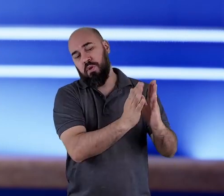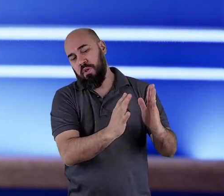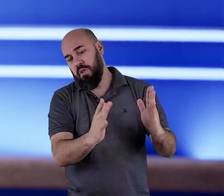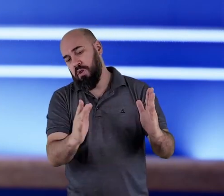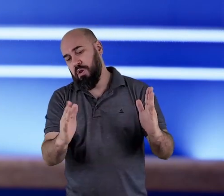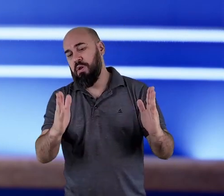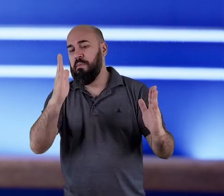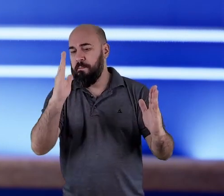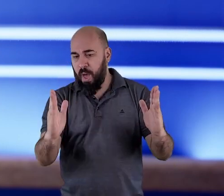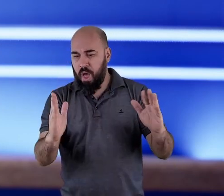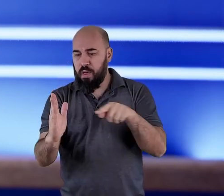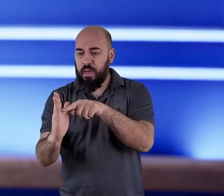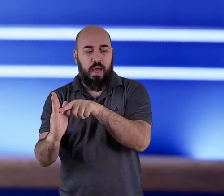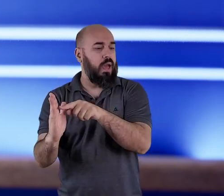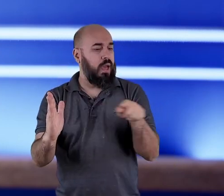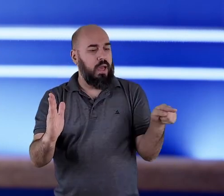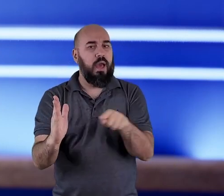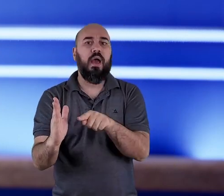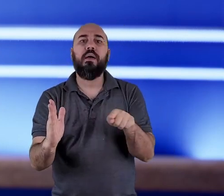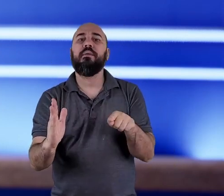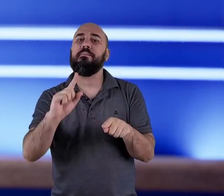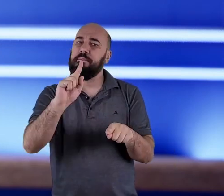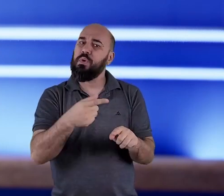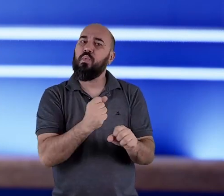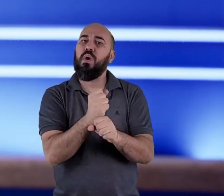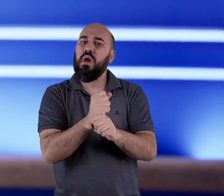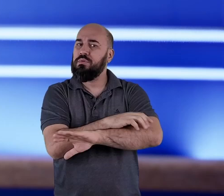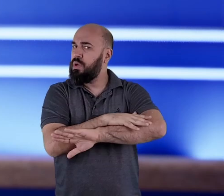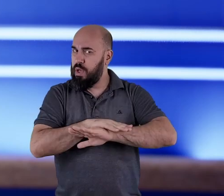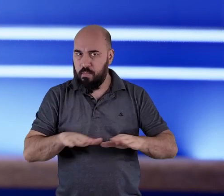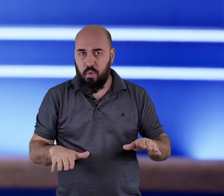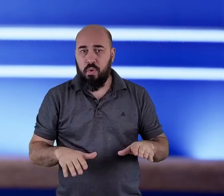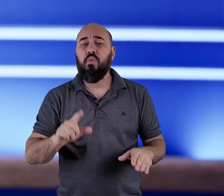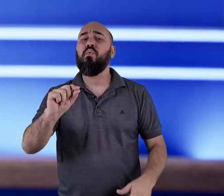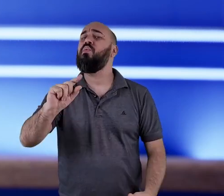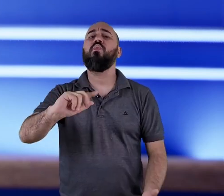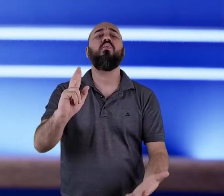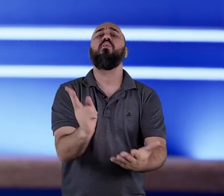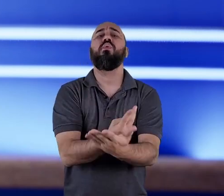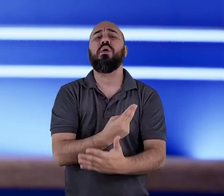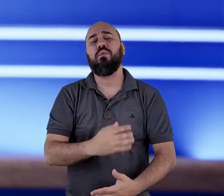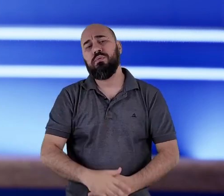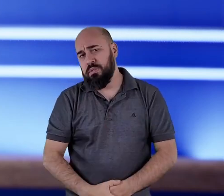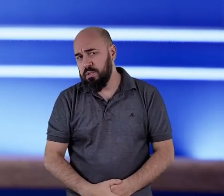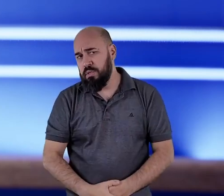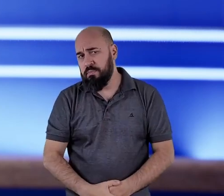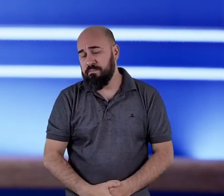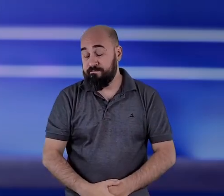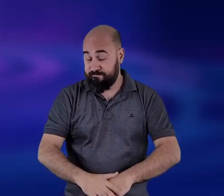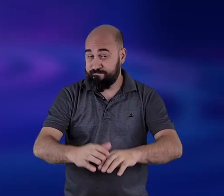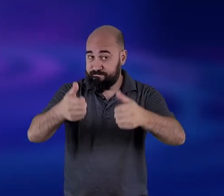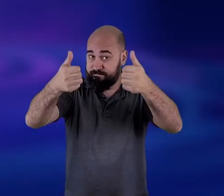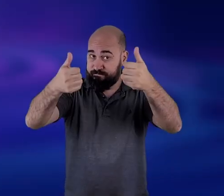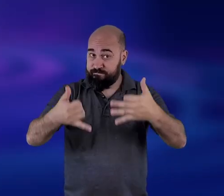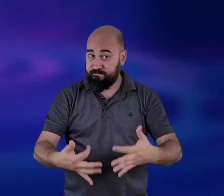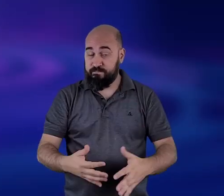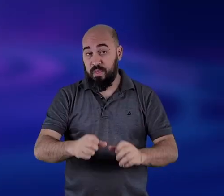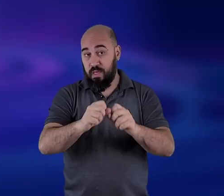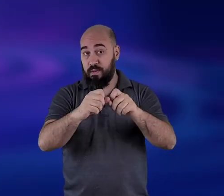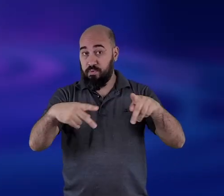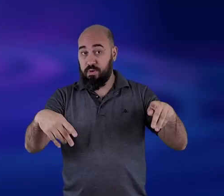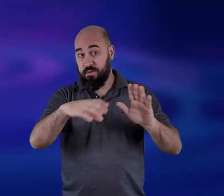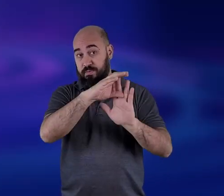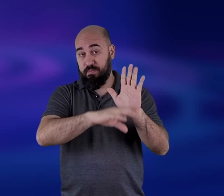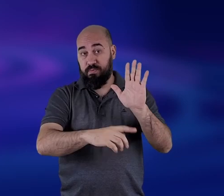Apocalipse capítulo 20, e nós vamos ler os versículos 7, 8 e 9. Diz assim a Bíblia: quando,